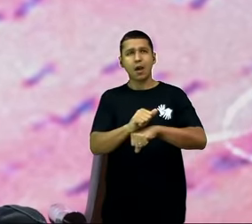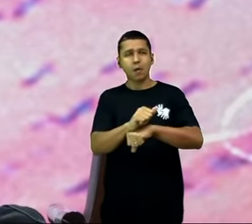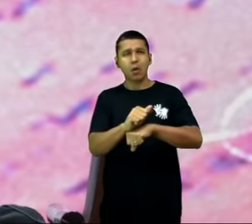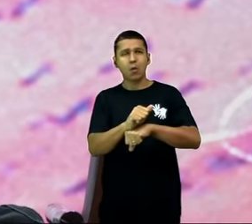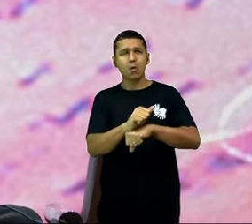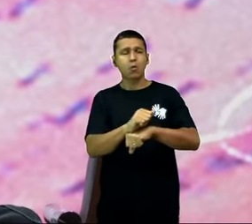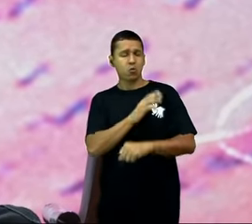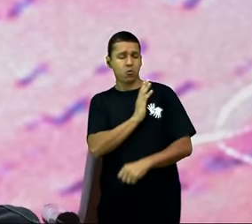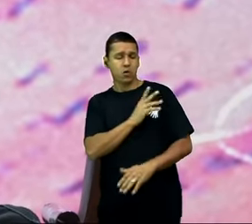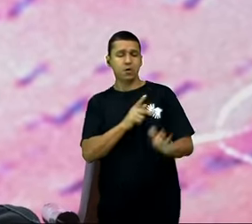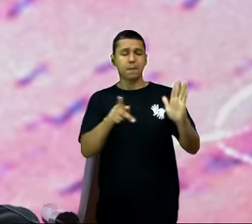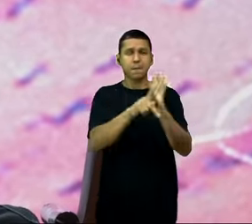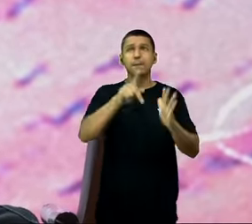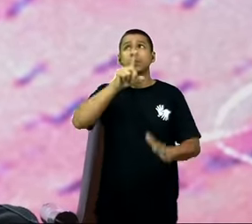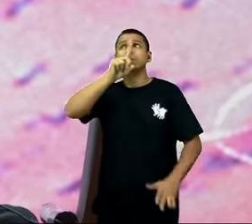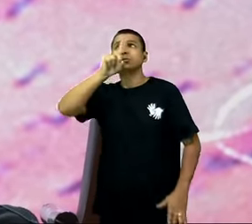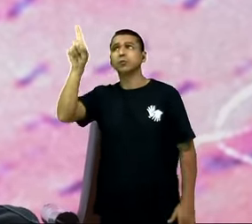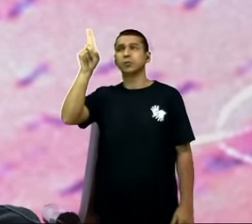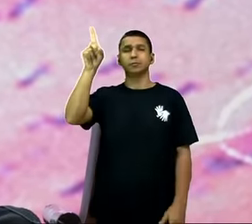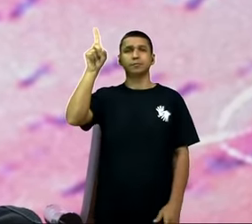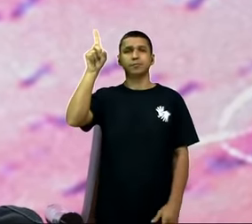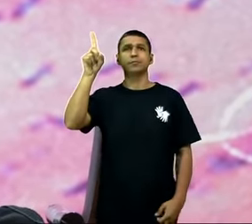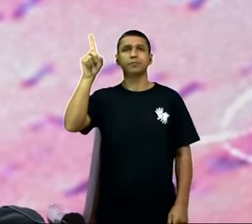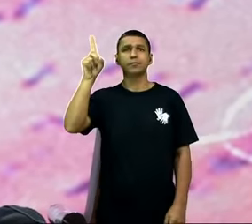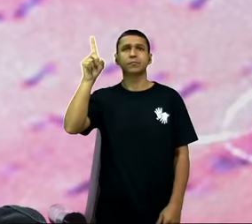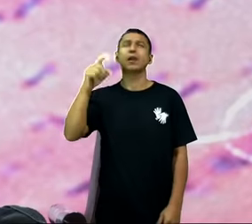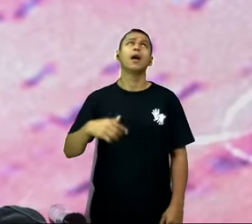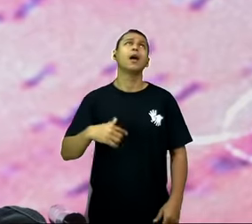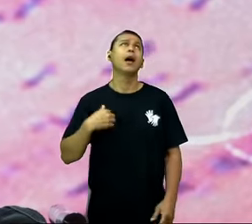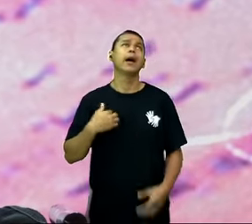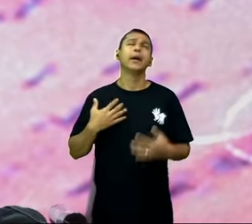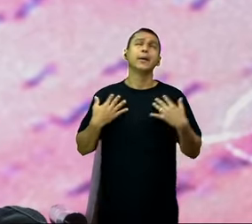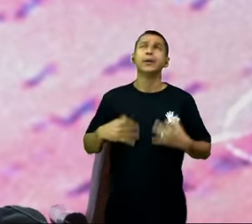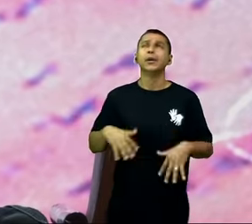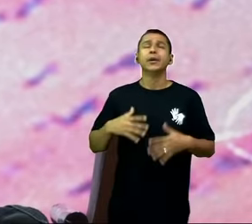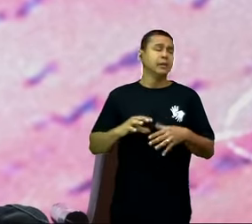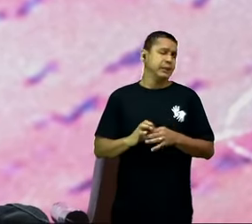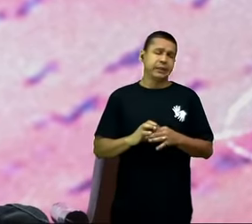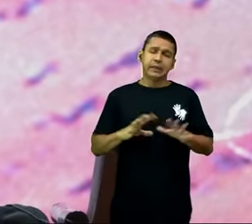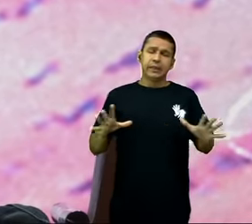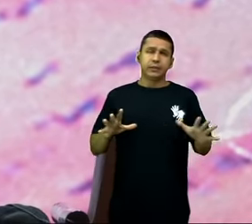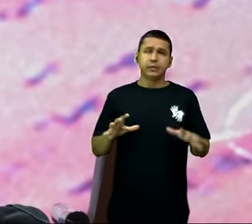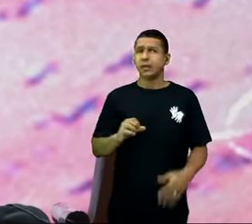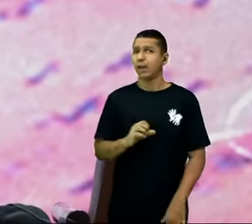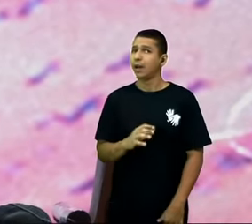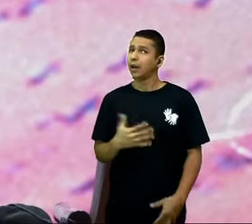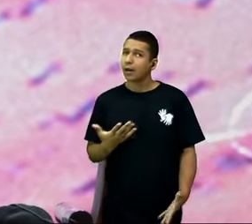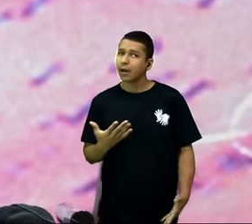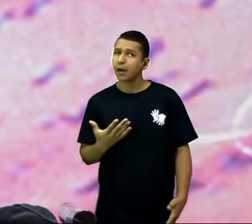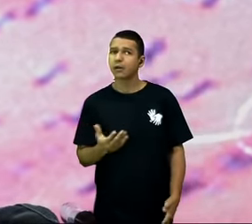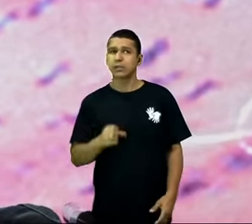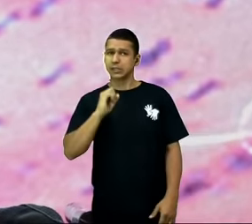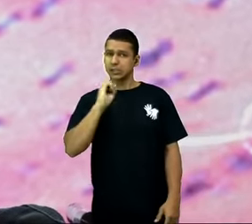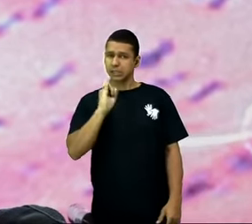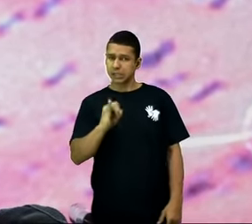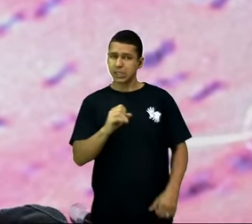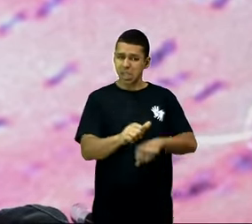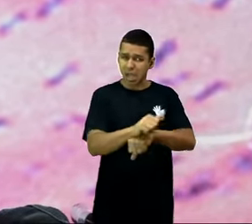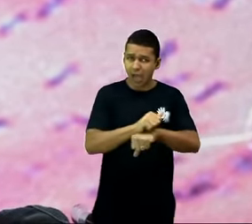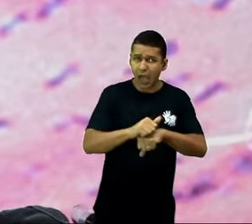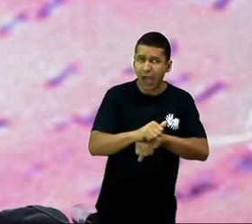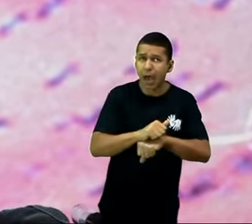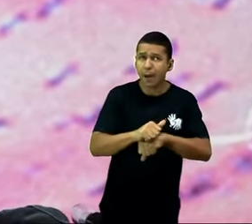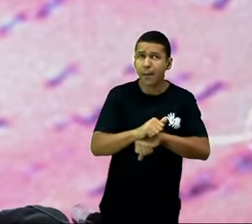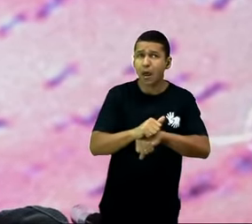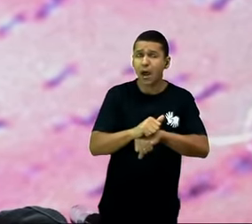Abraão. Meu amigo, ah, pastor, graças a Deus isso nunca vai acontecer comigo, eu estou livre disso. Meu amigo, se o pai da fé passou por isso, a gente está vulnerável a